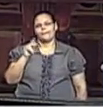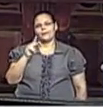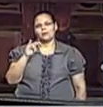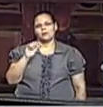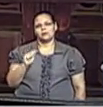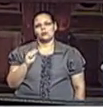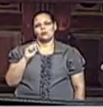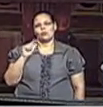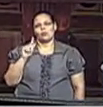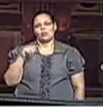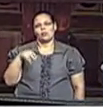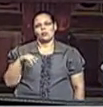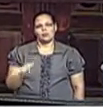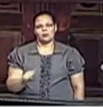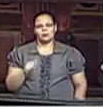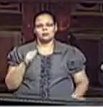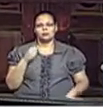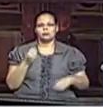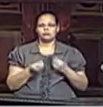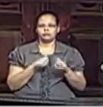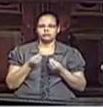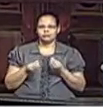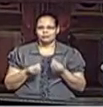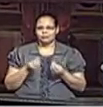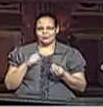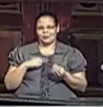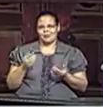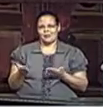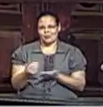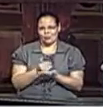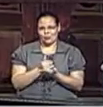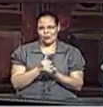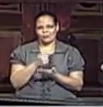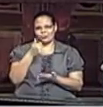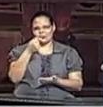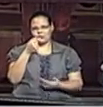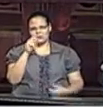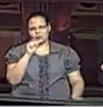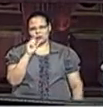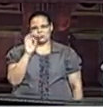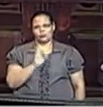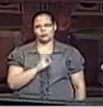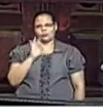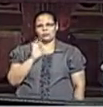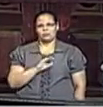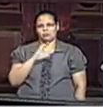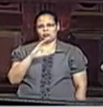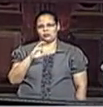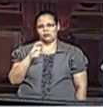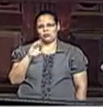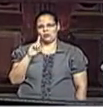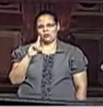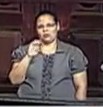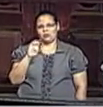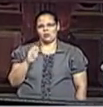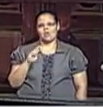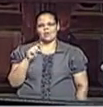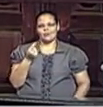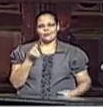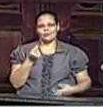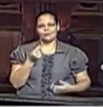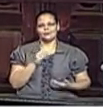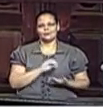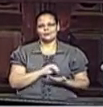na qual a capital recolhe, dá 78% da arrecadação da SEDAI, e a SEDAI transfere